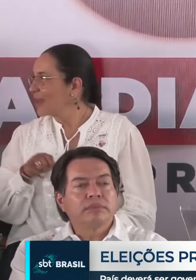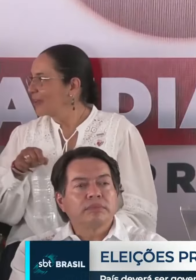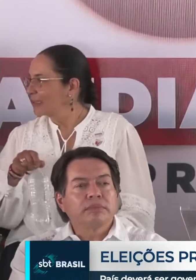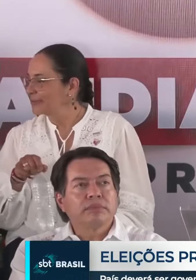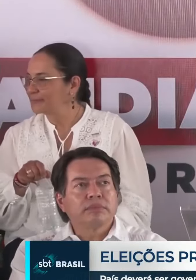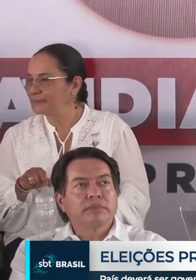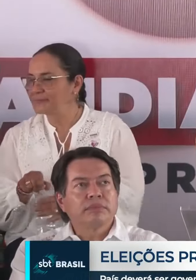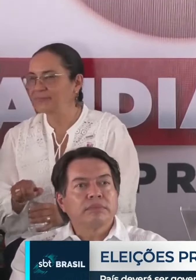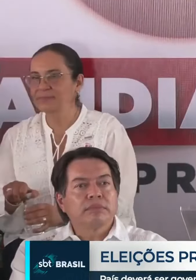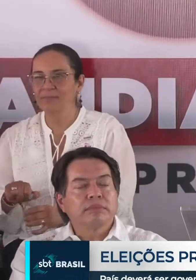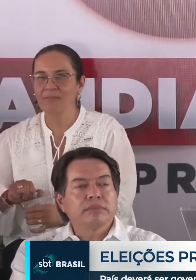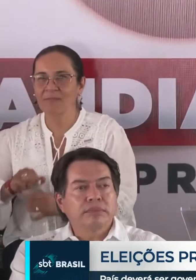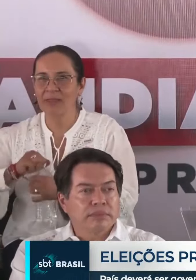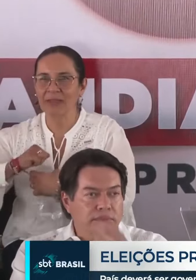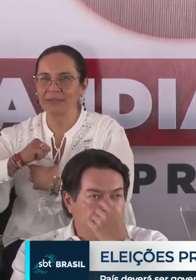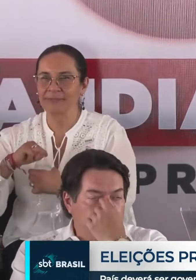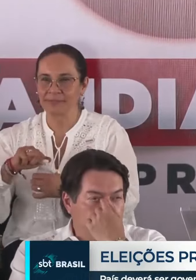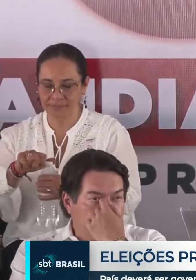a continuidade.